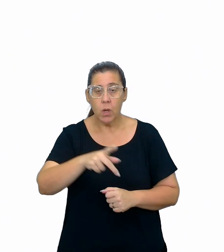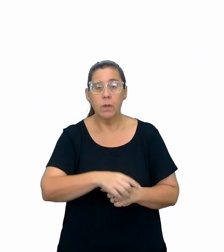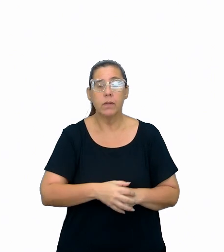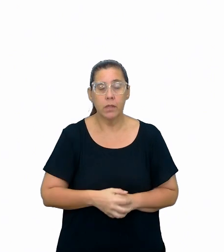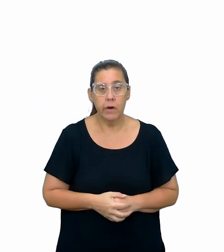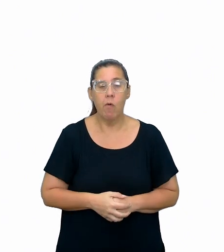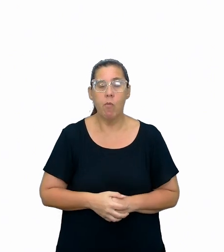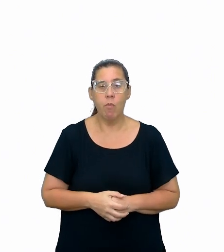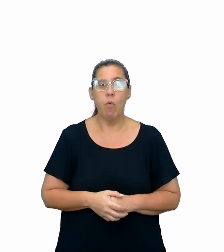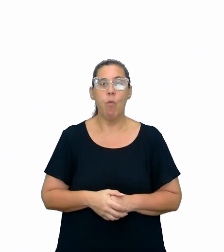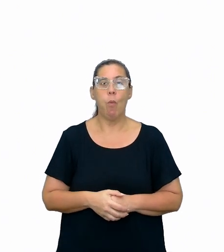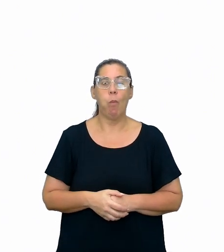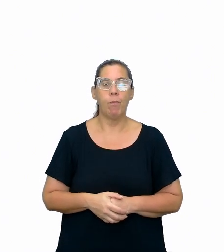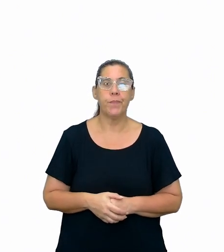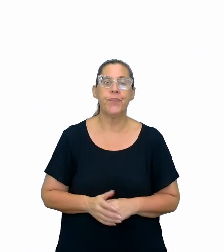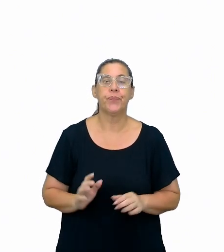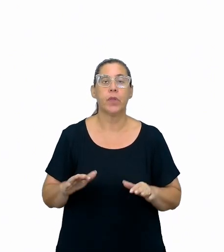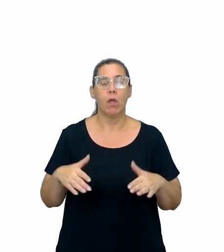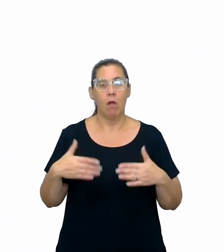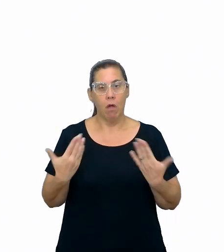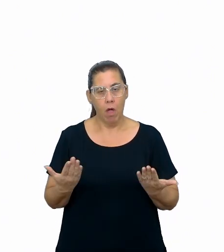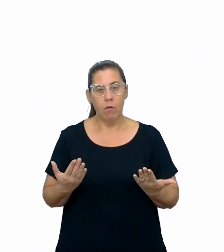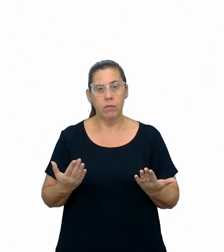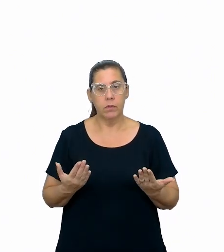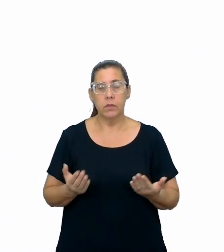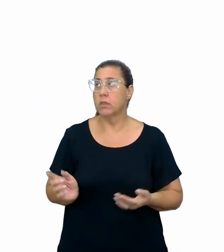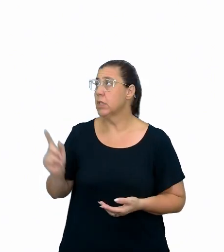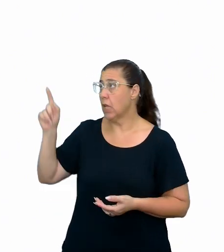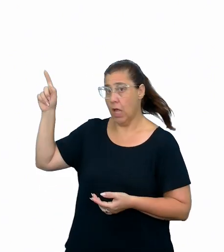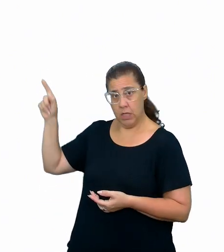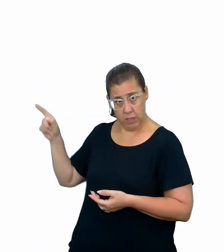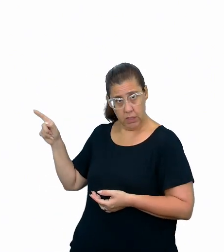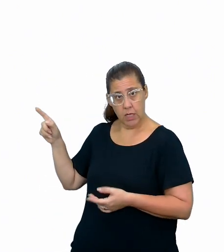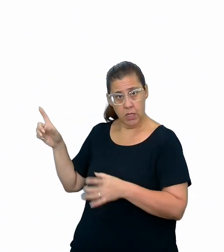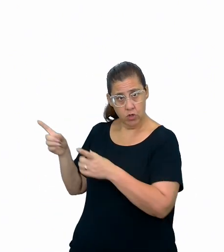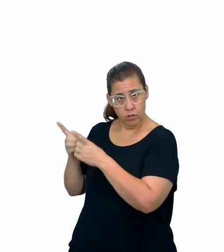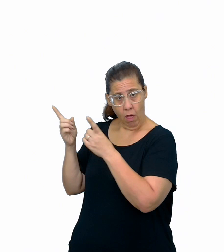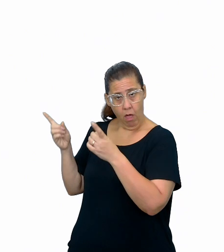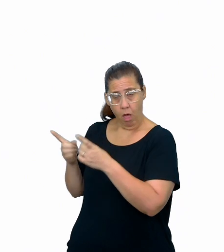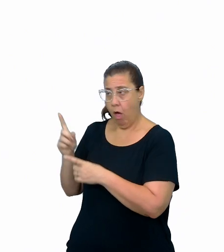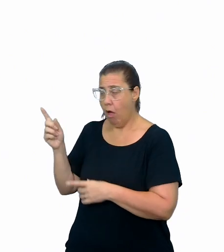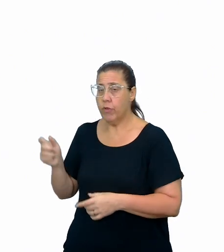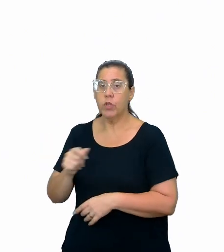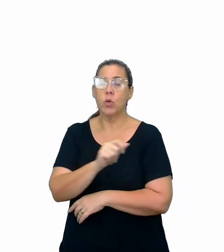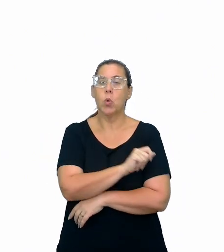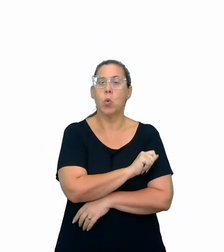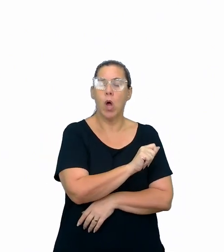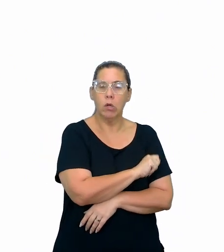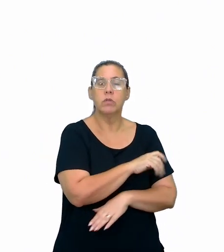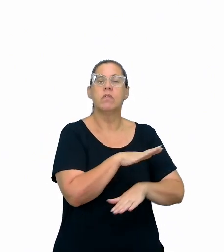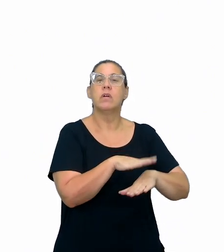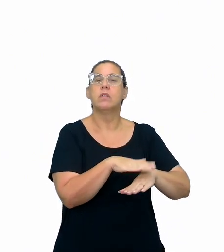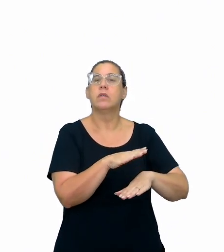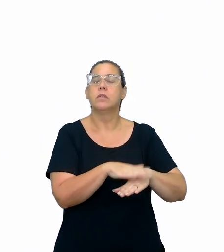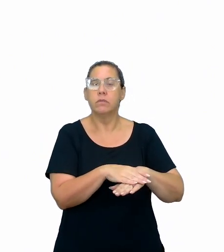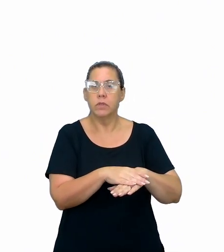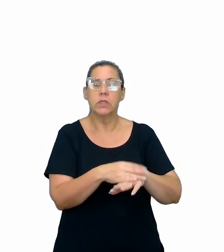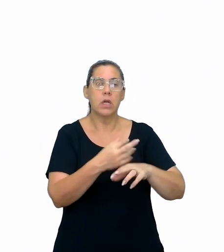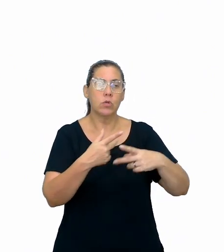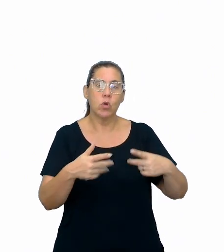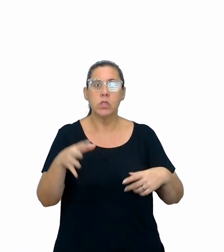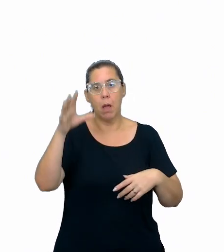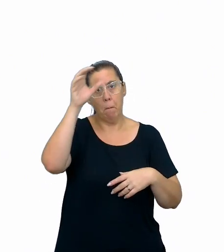professores. A partir dessas condições didáticas, e que os estudantes vão realizar as situações